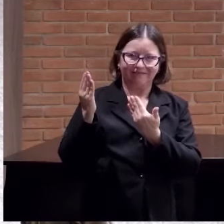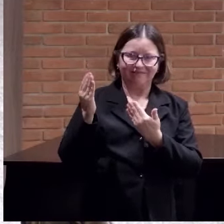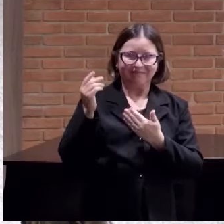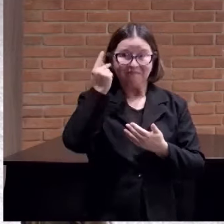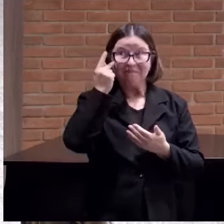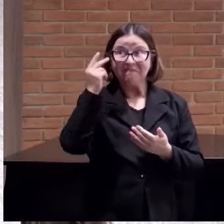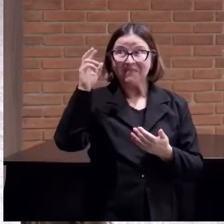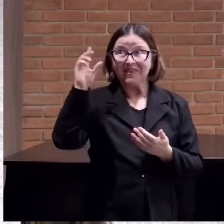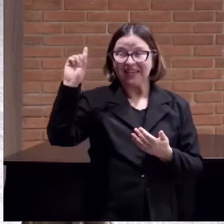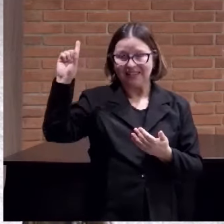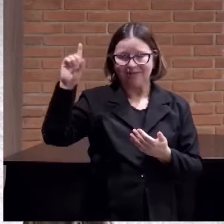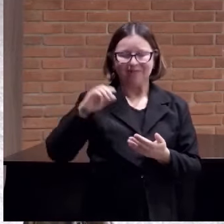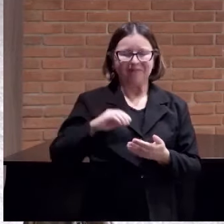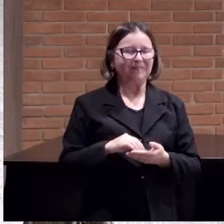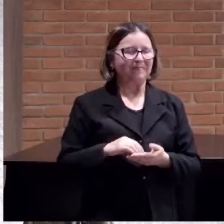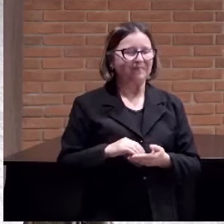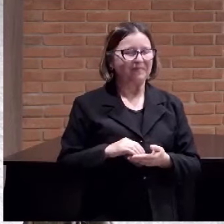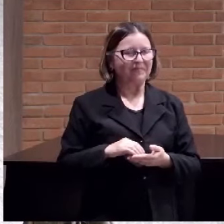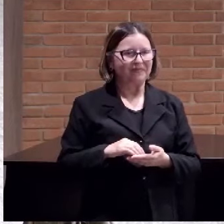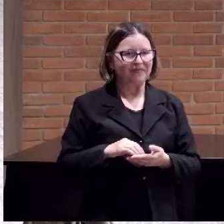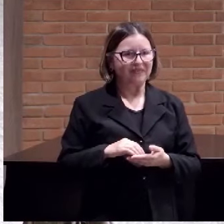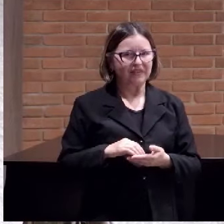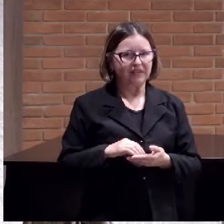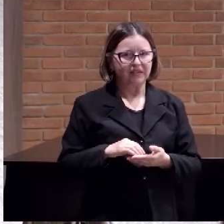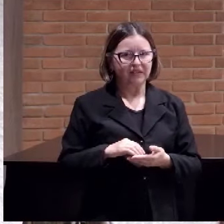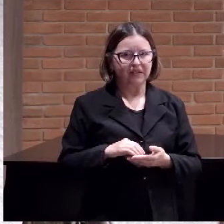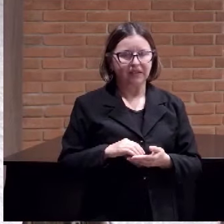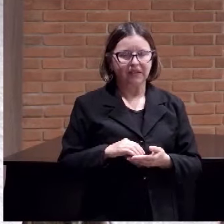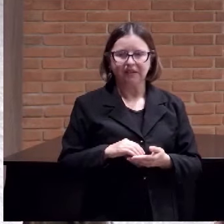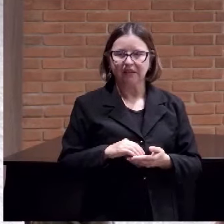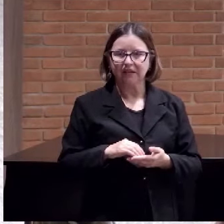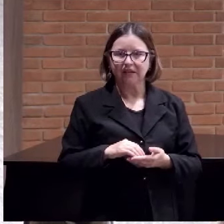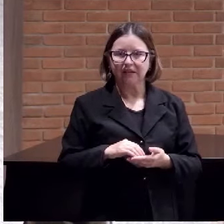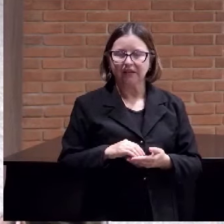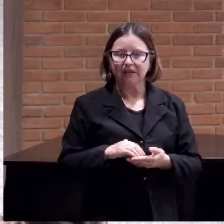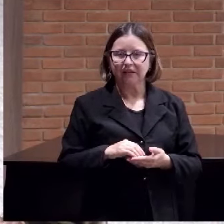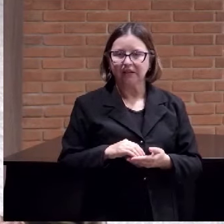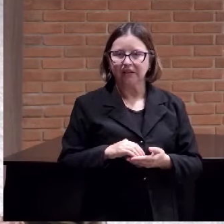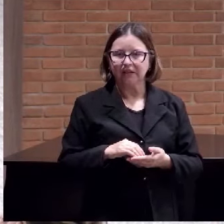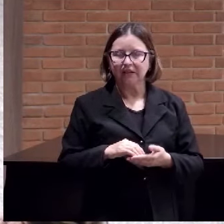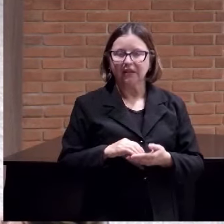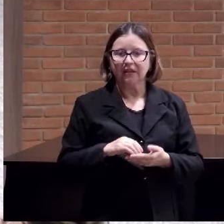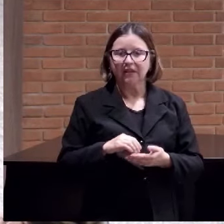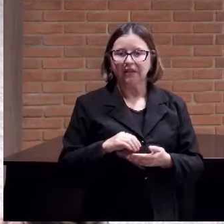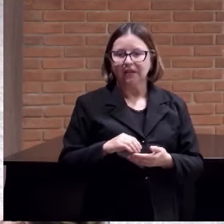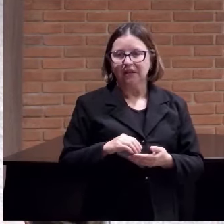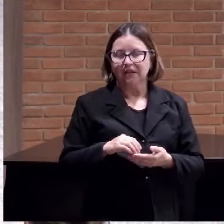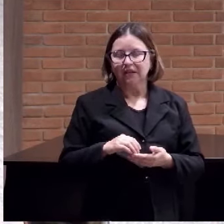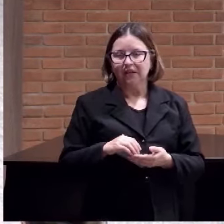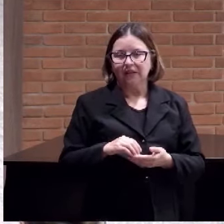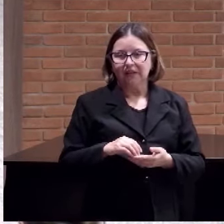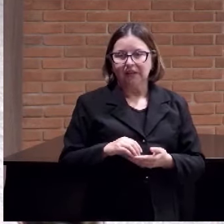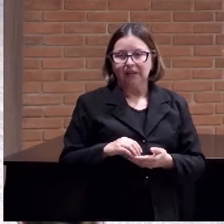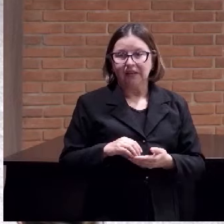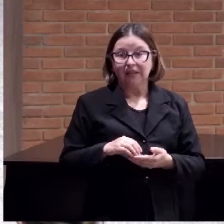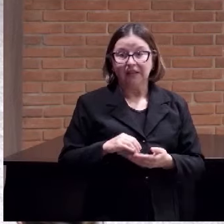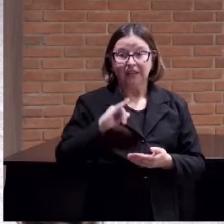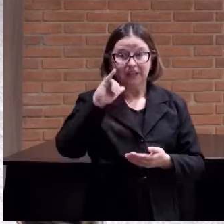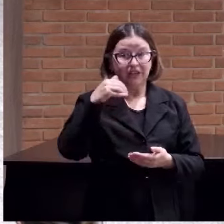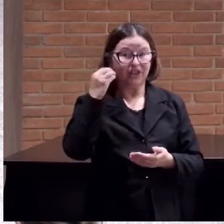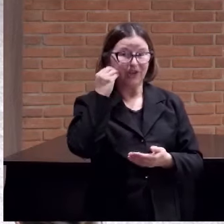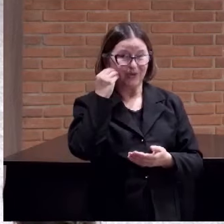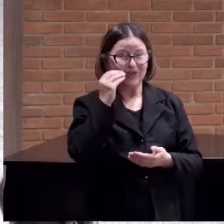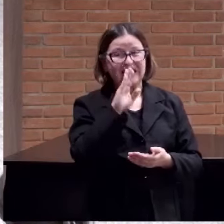E o Senhor estava chamando a atenção. O que pode fazer isso? A traição de Judas. Há uma decepção.